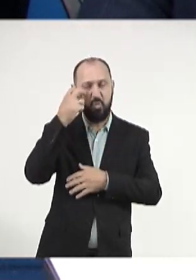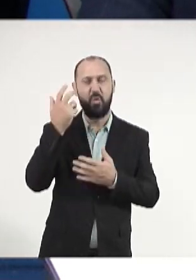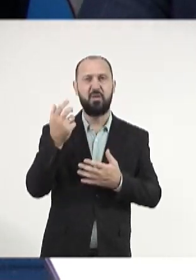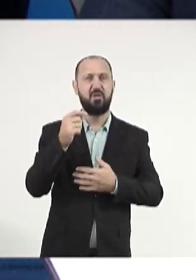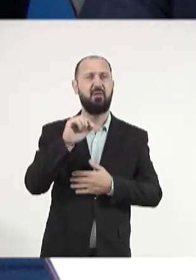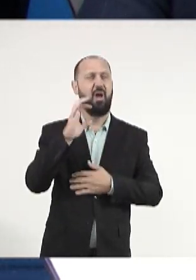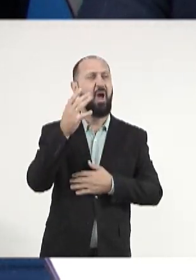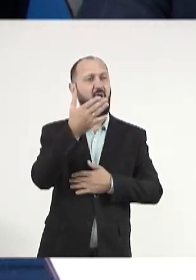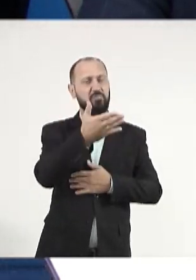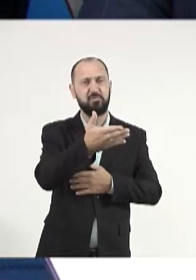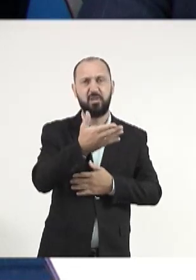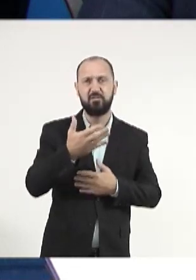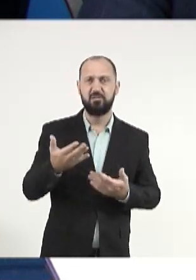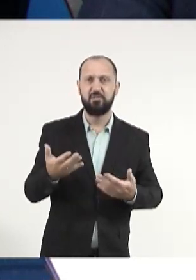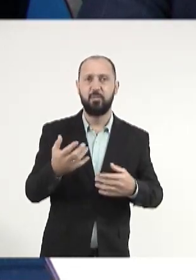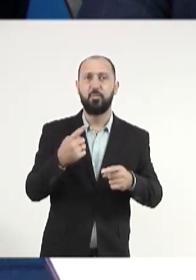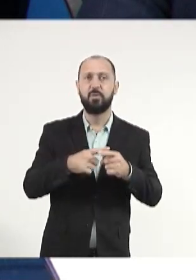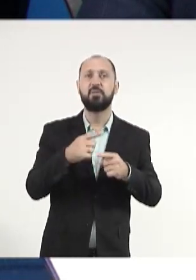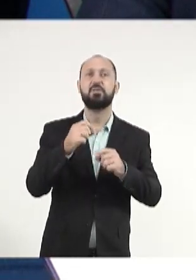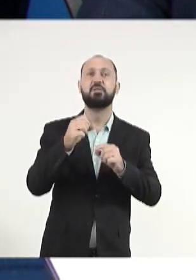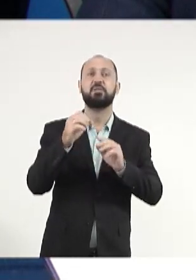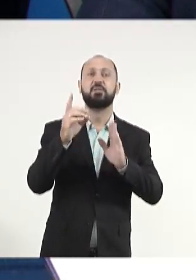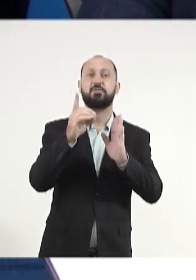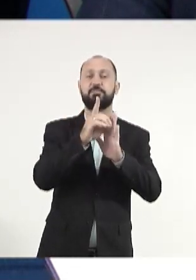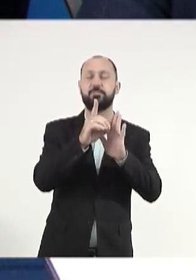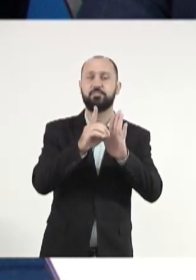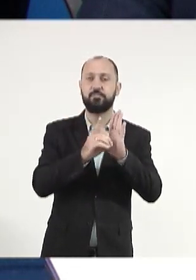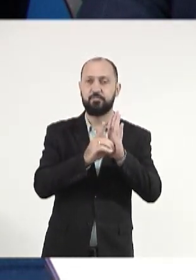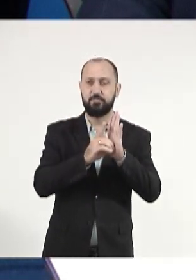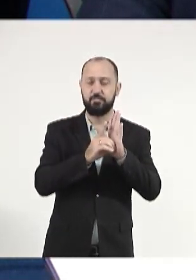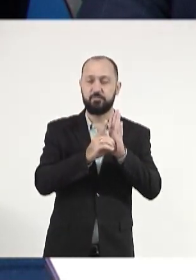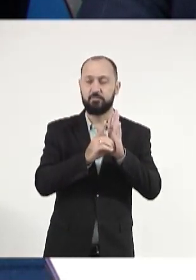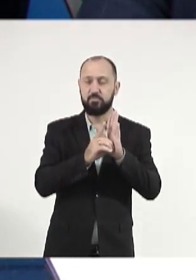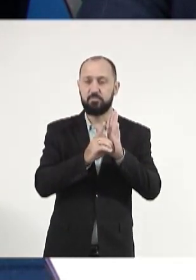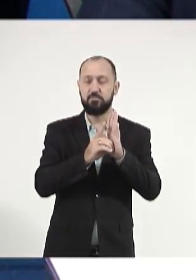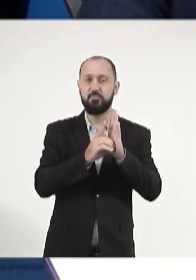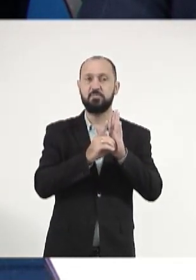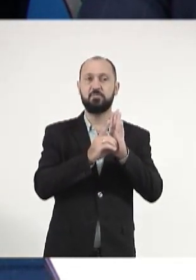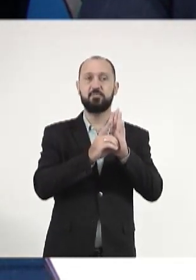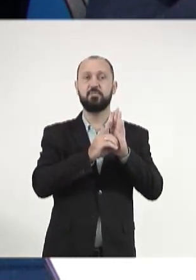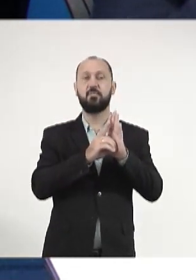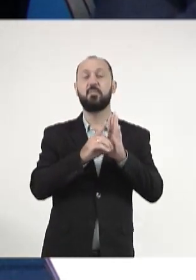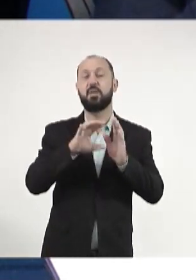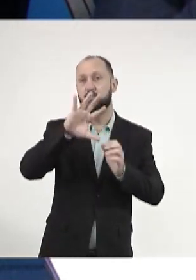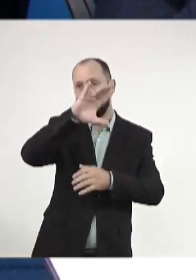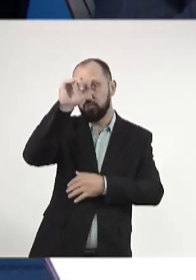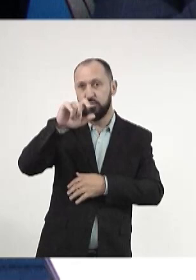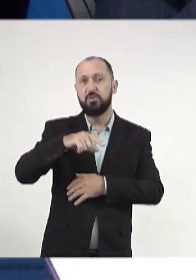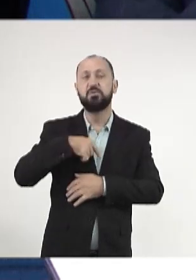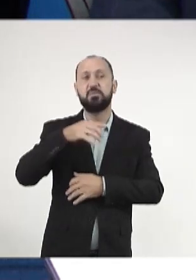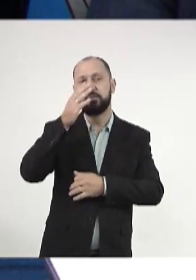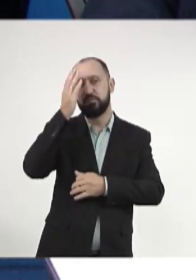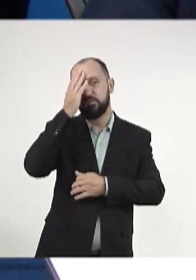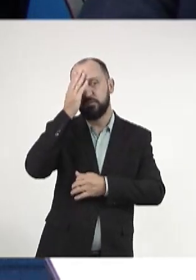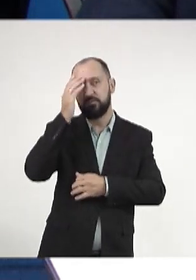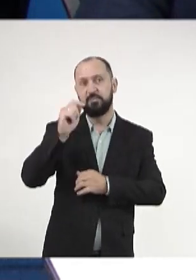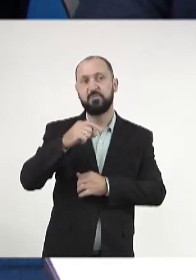situação que, por décadas, nós vivemos no Mato Grosso do Sul e a gente já